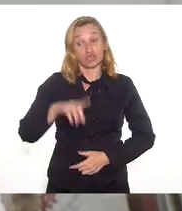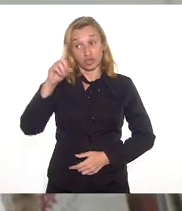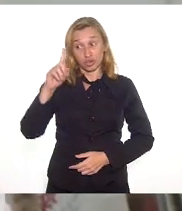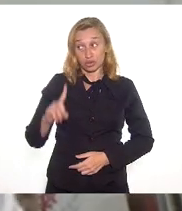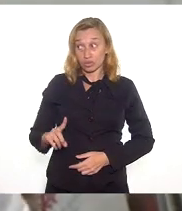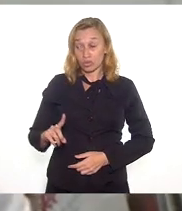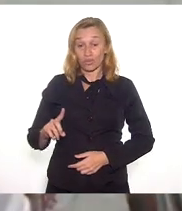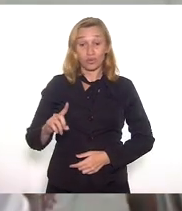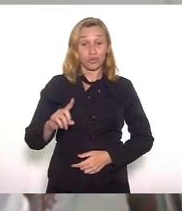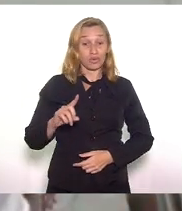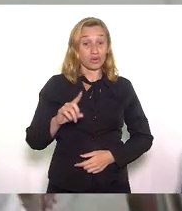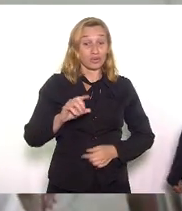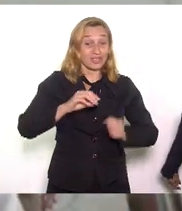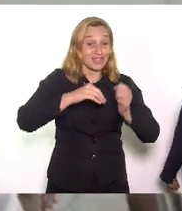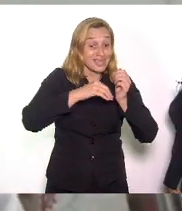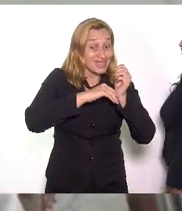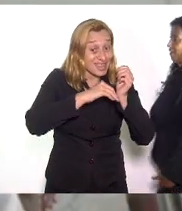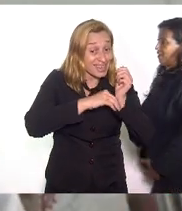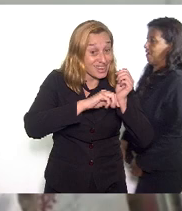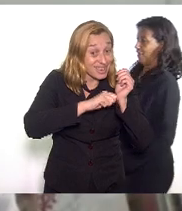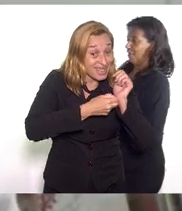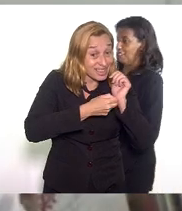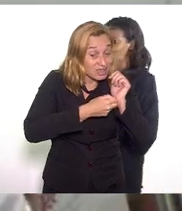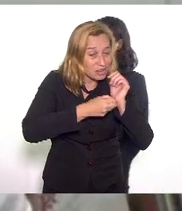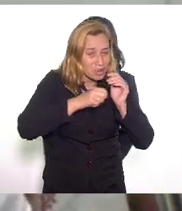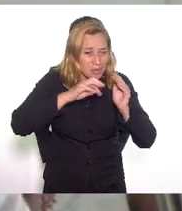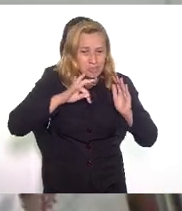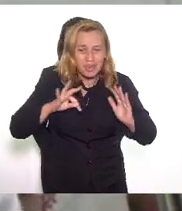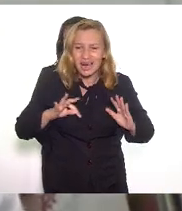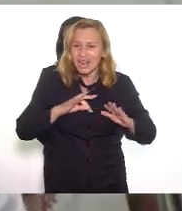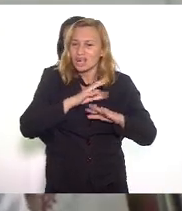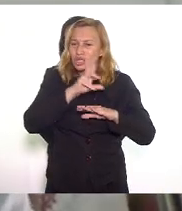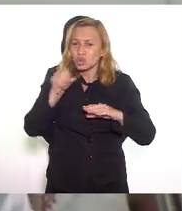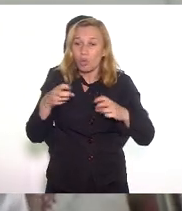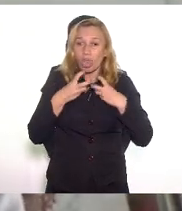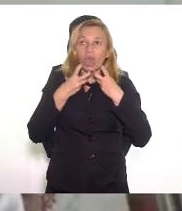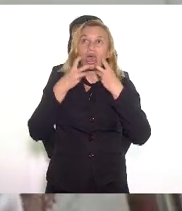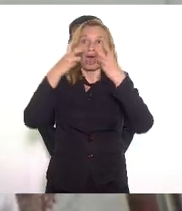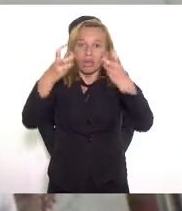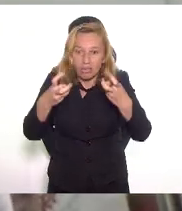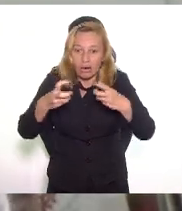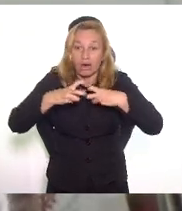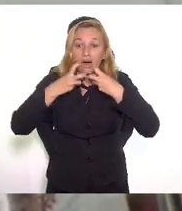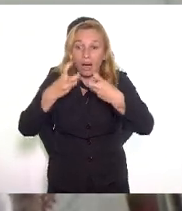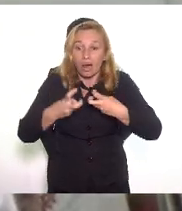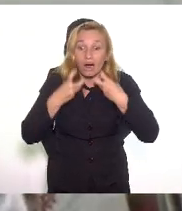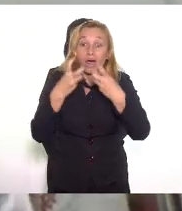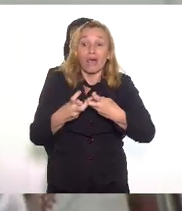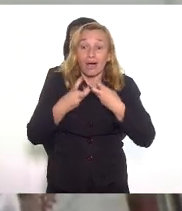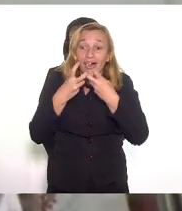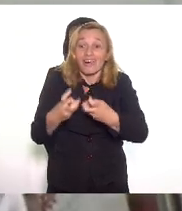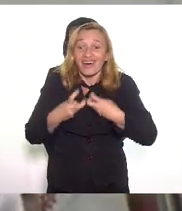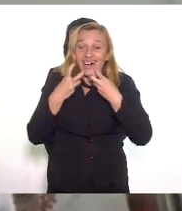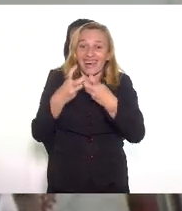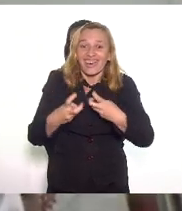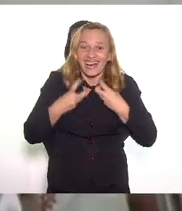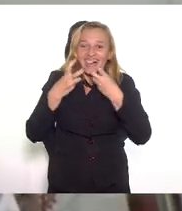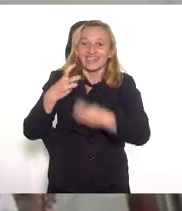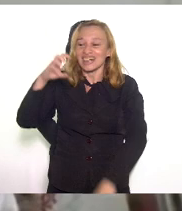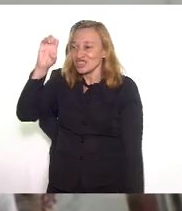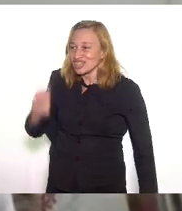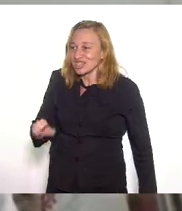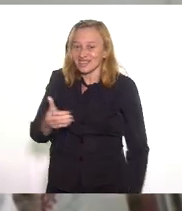a chave para toda a gritaria, toda a lacração da esquerda